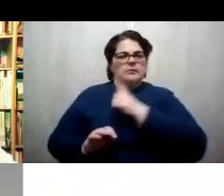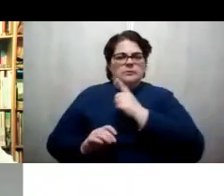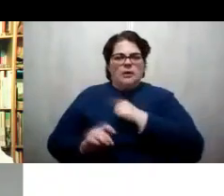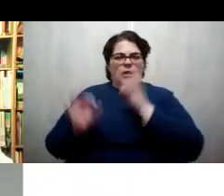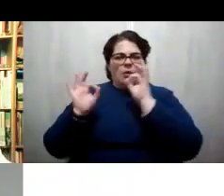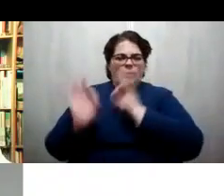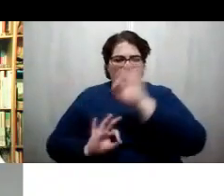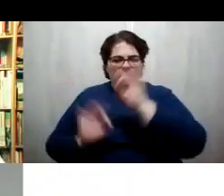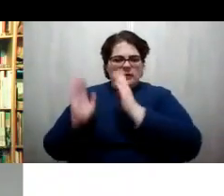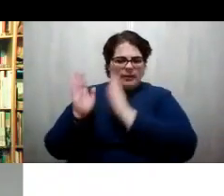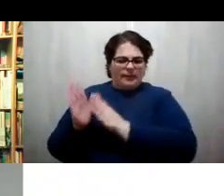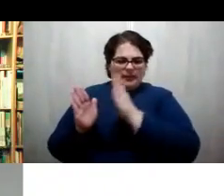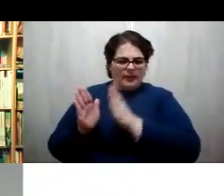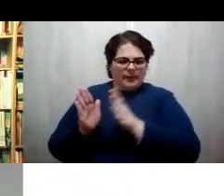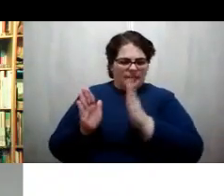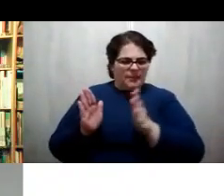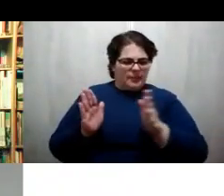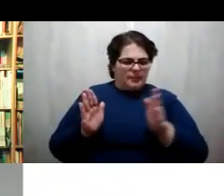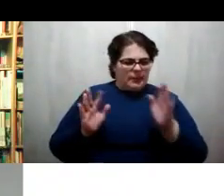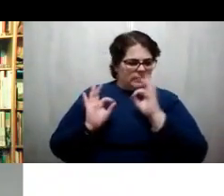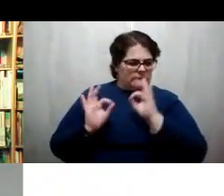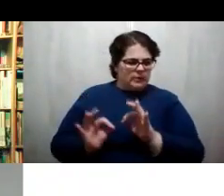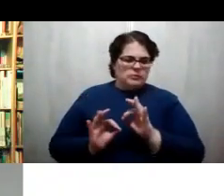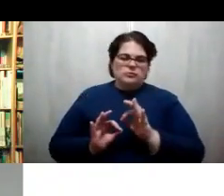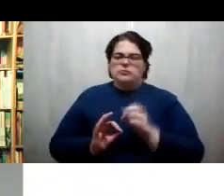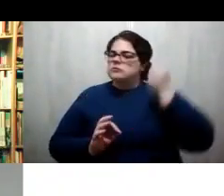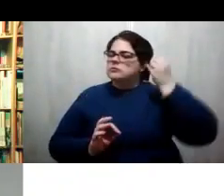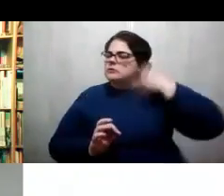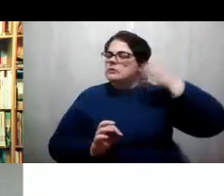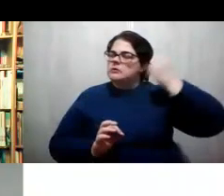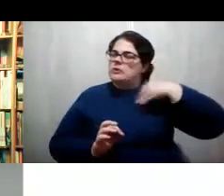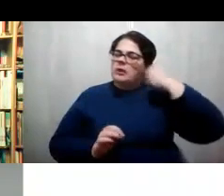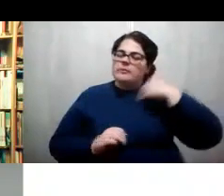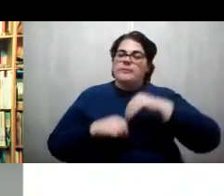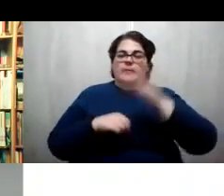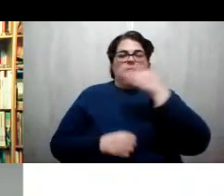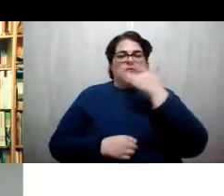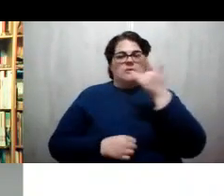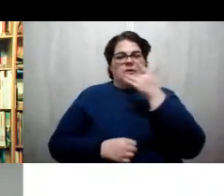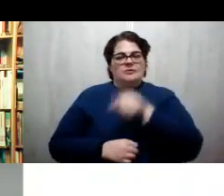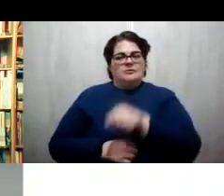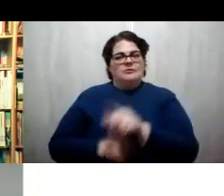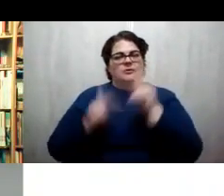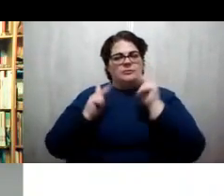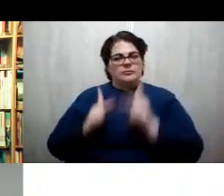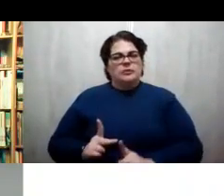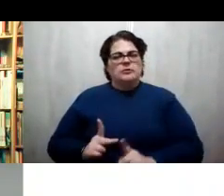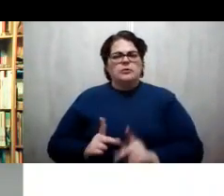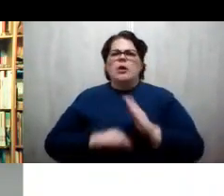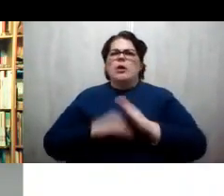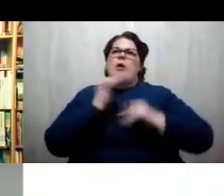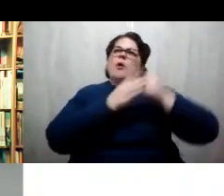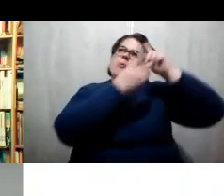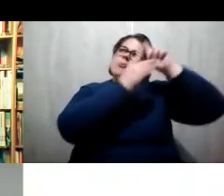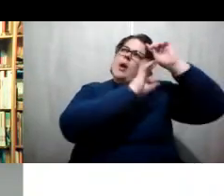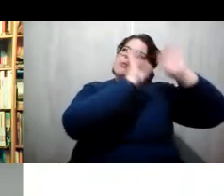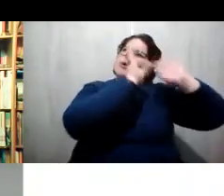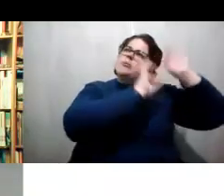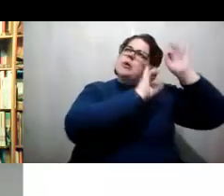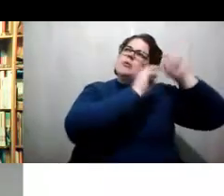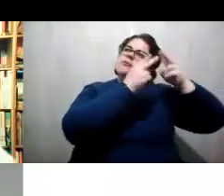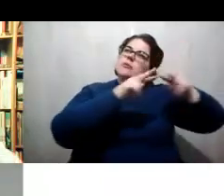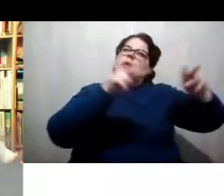sistematiza essa audiodescrição, mais fácil fica para a pessoa fazer essa construção da imagem mental.